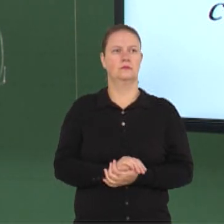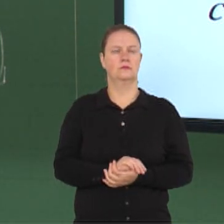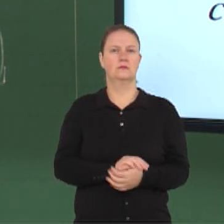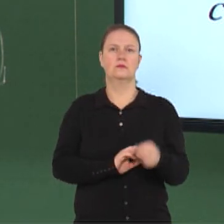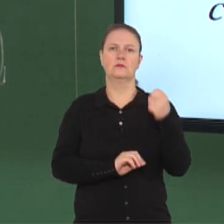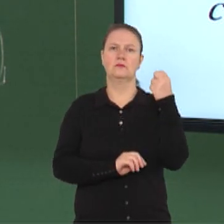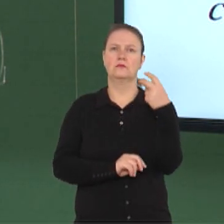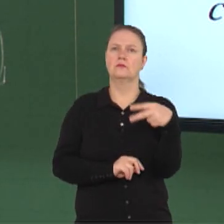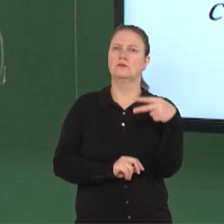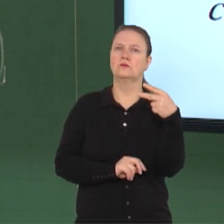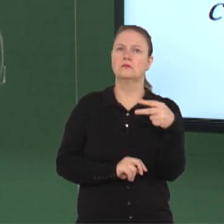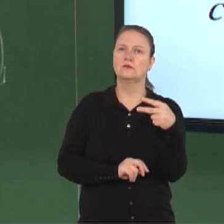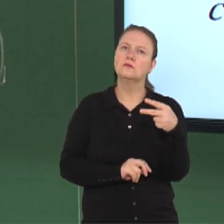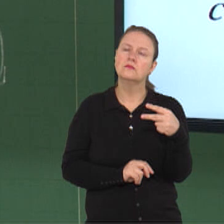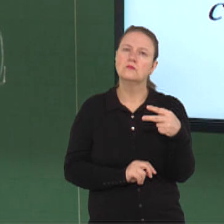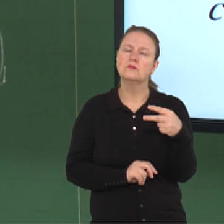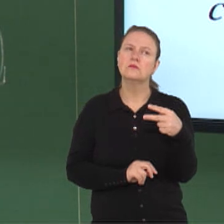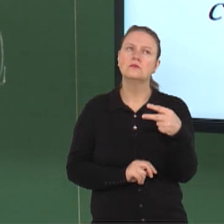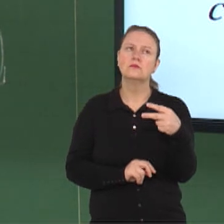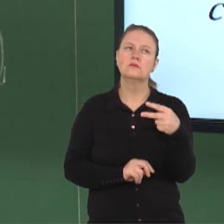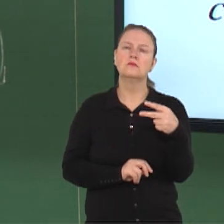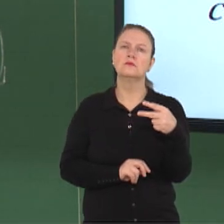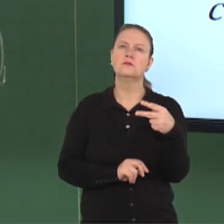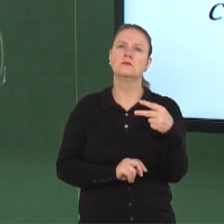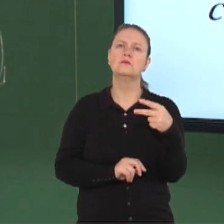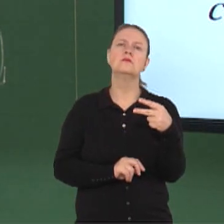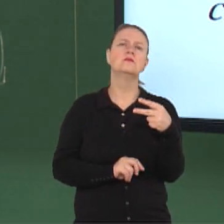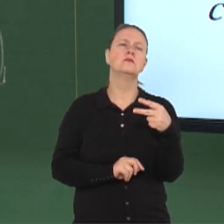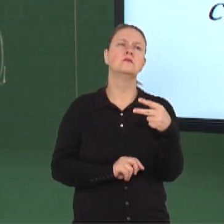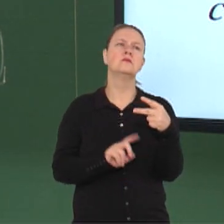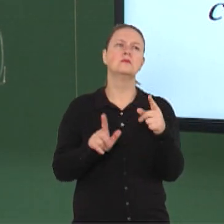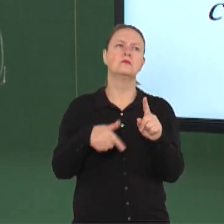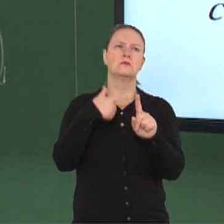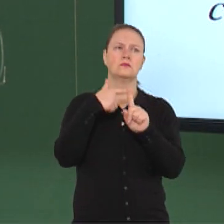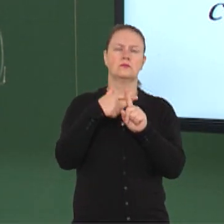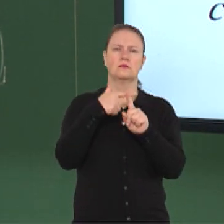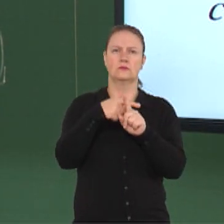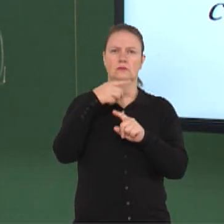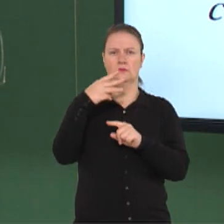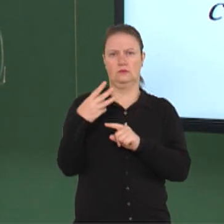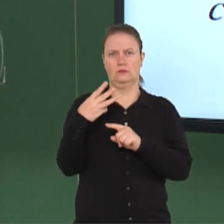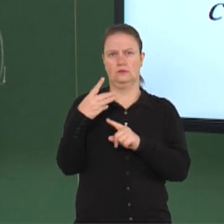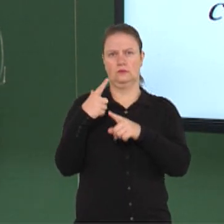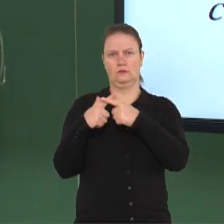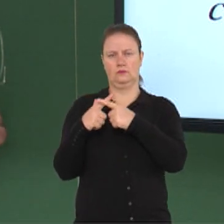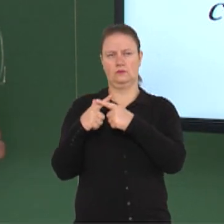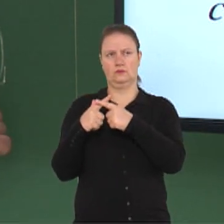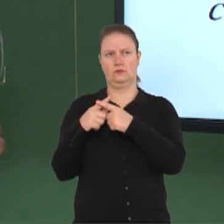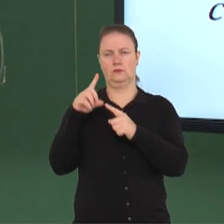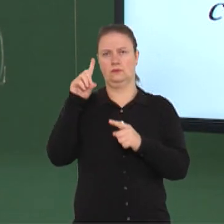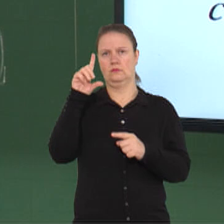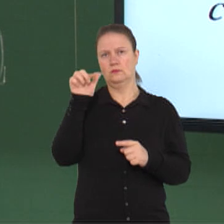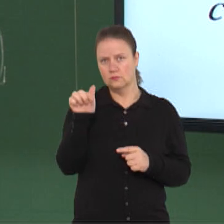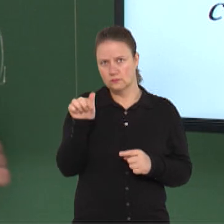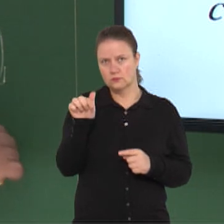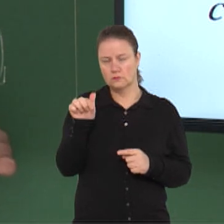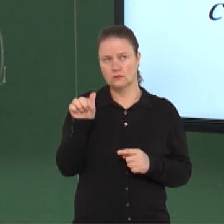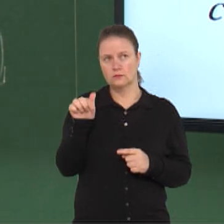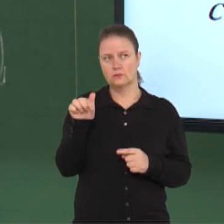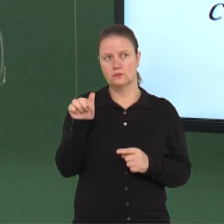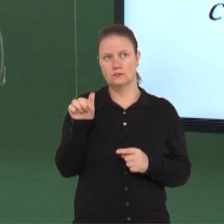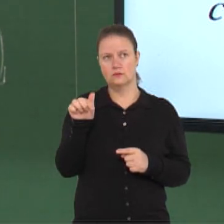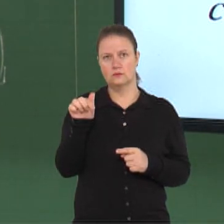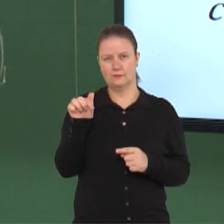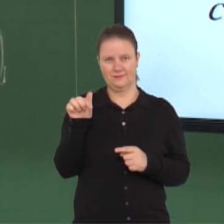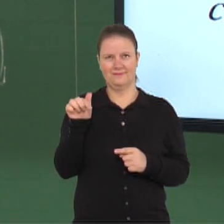2, que é o nosso resultado de f de 1, mais 3 vezes 17, que é